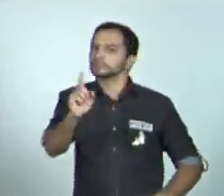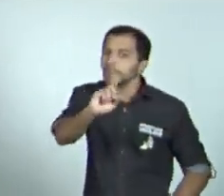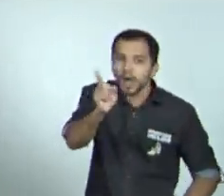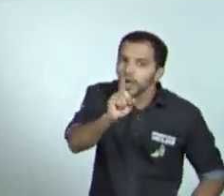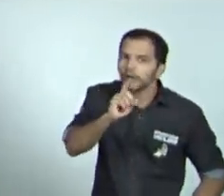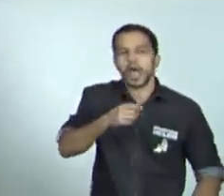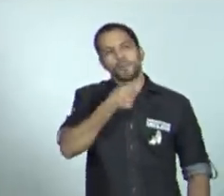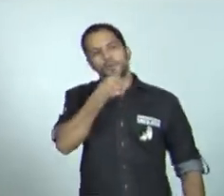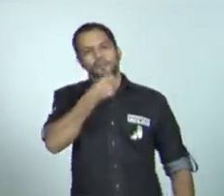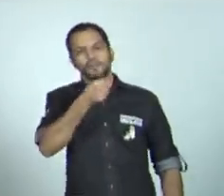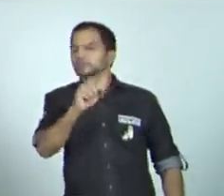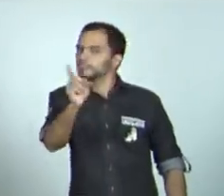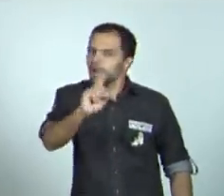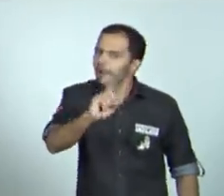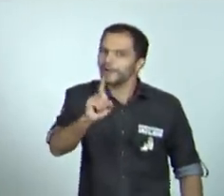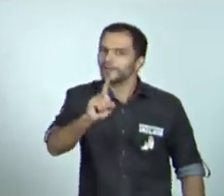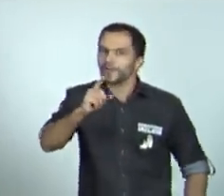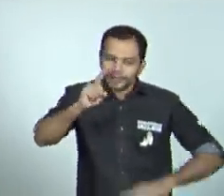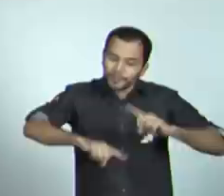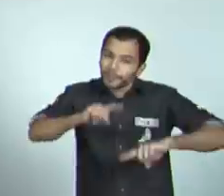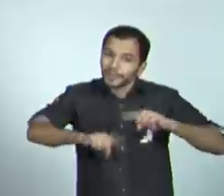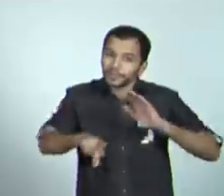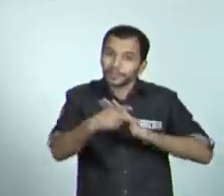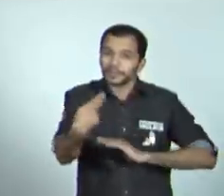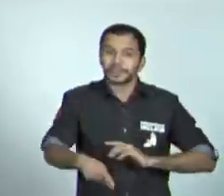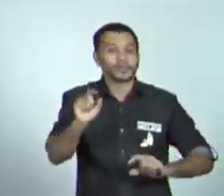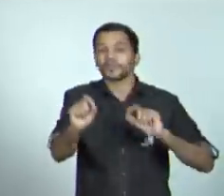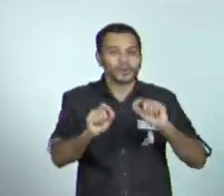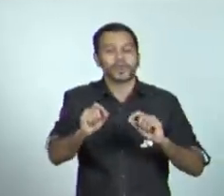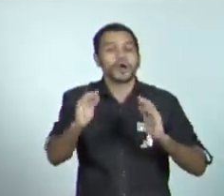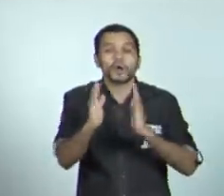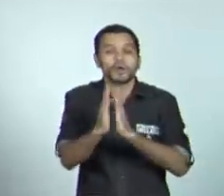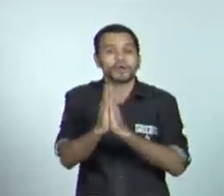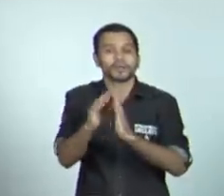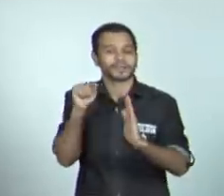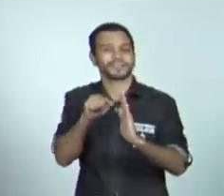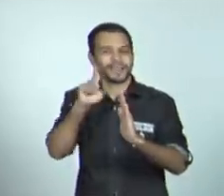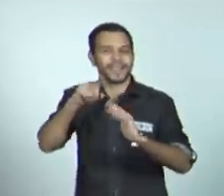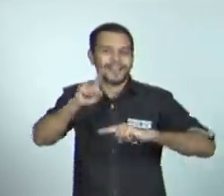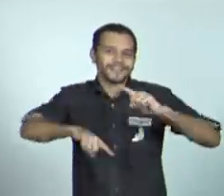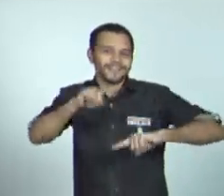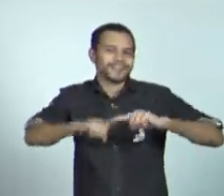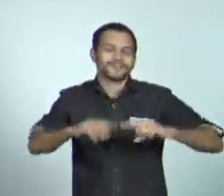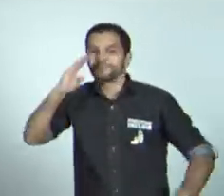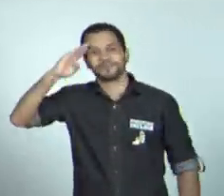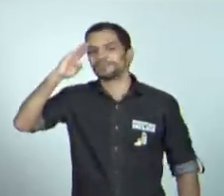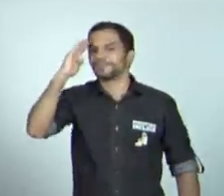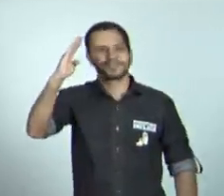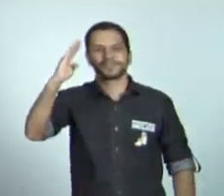microfone não arma da igreja é oração a oração